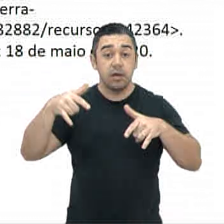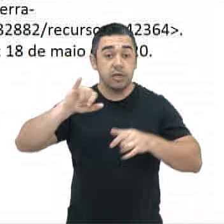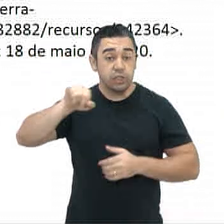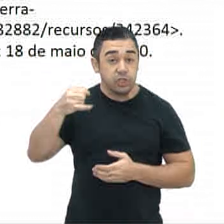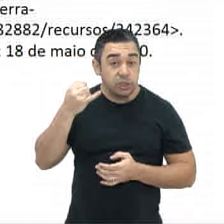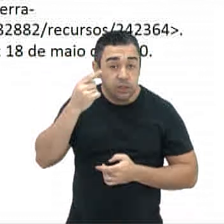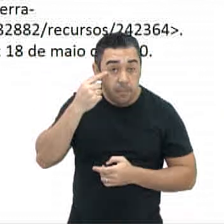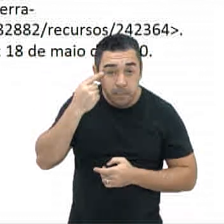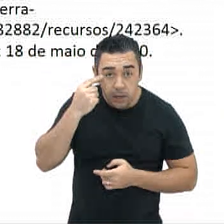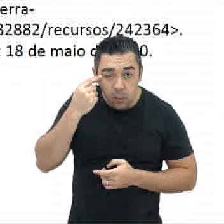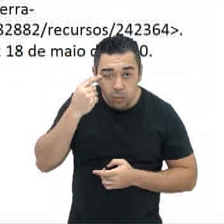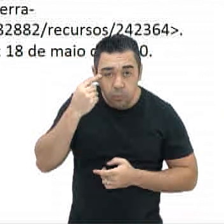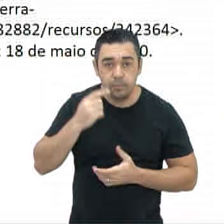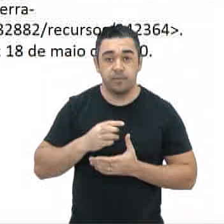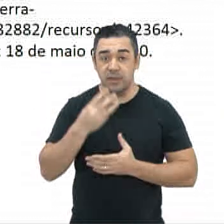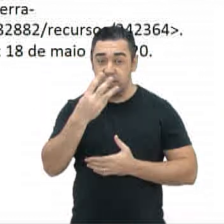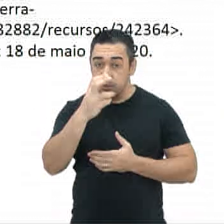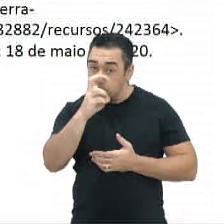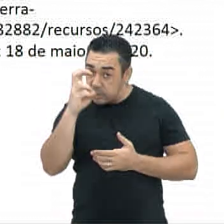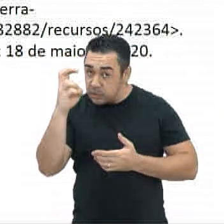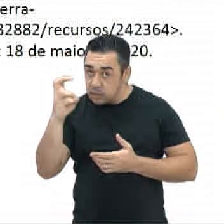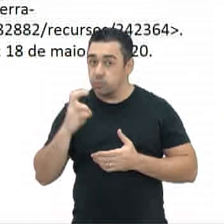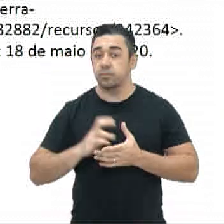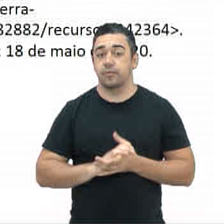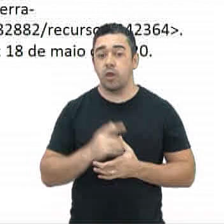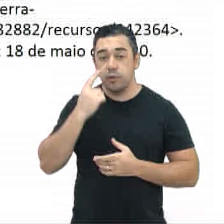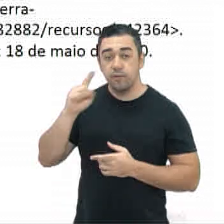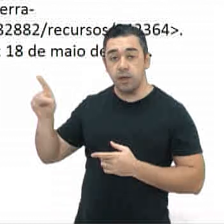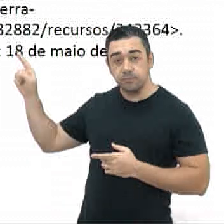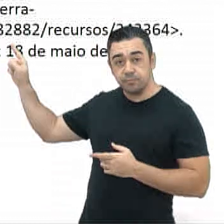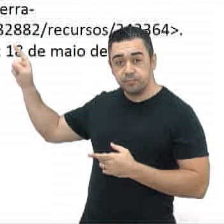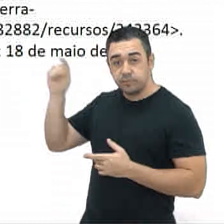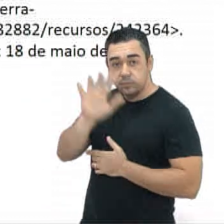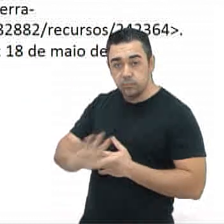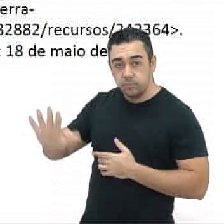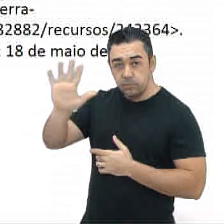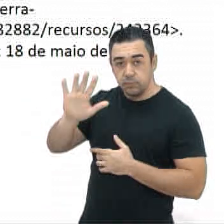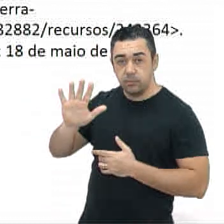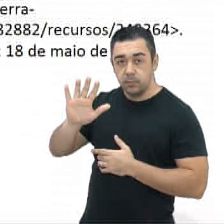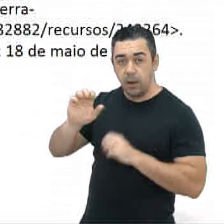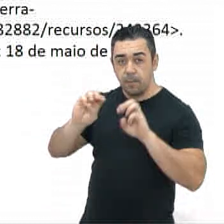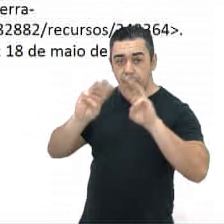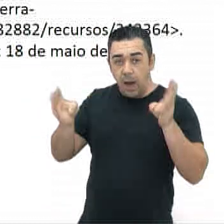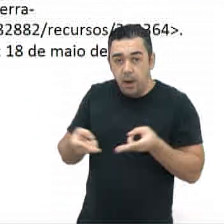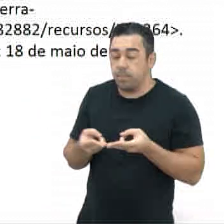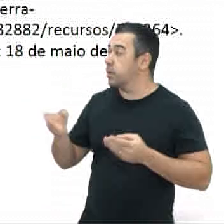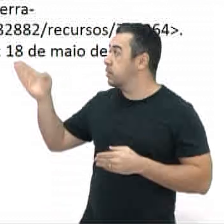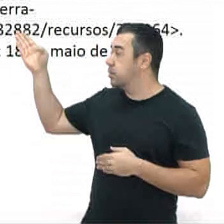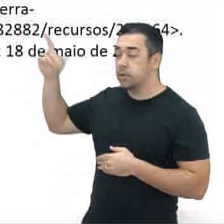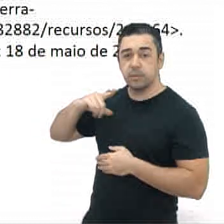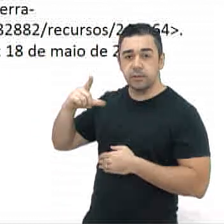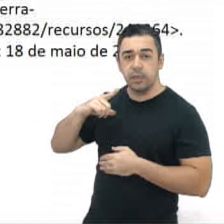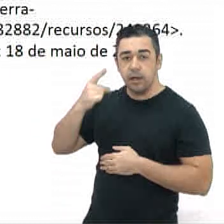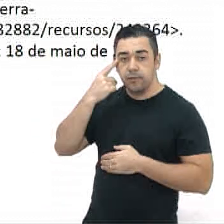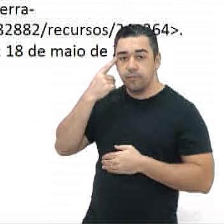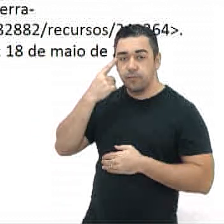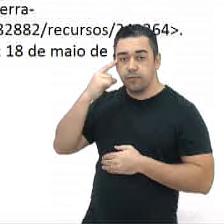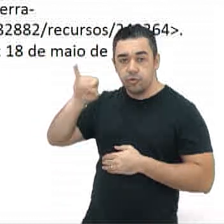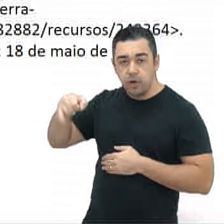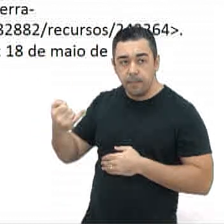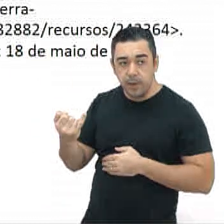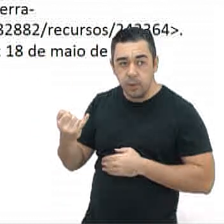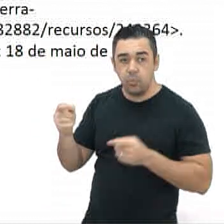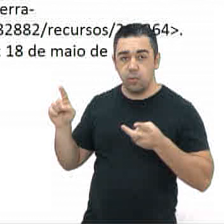japoneses. Aqui vocês têm nessa imagem, nesse mapa, ilhas no Oceano Pacífico, aqui está o Japão, olha os Estados